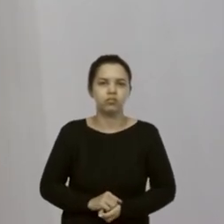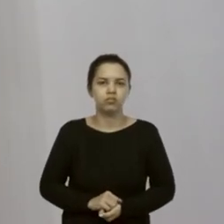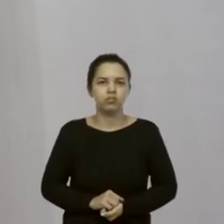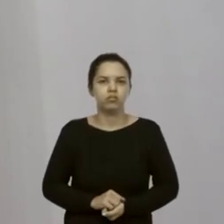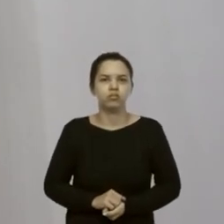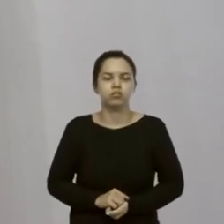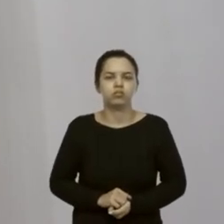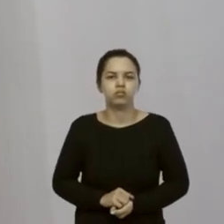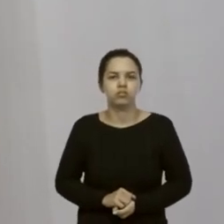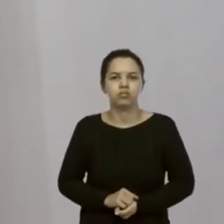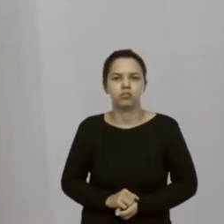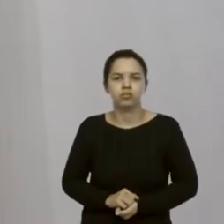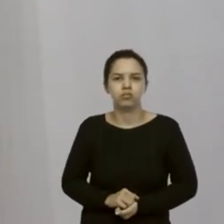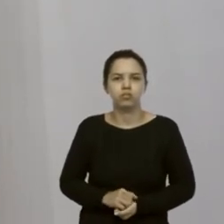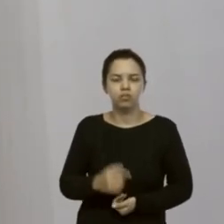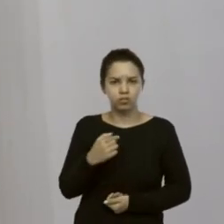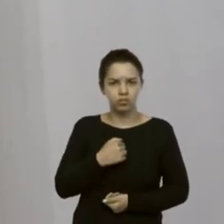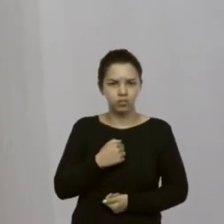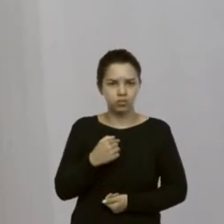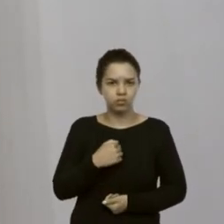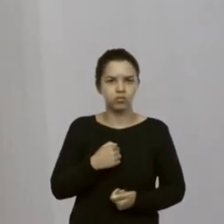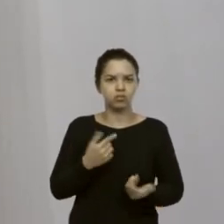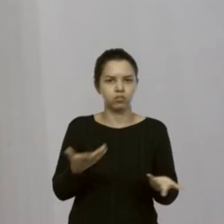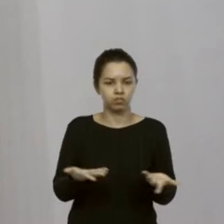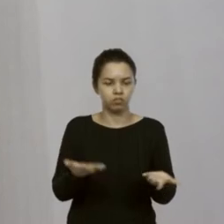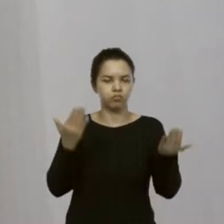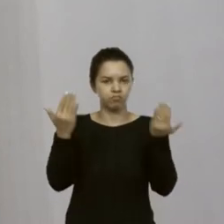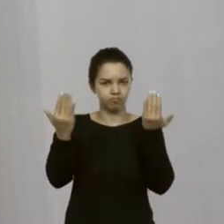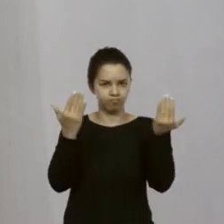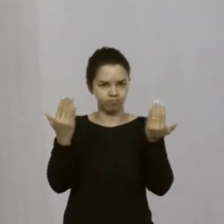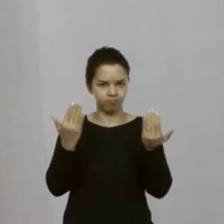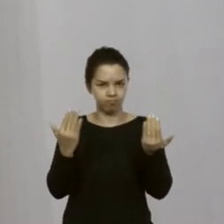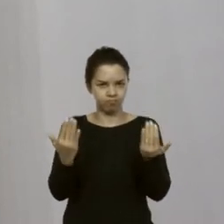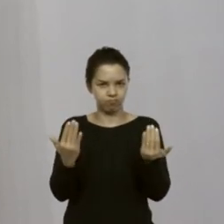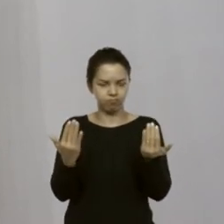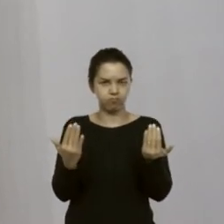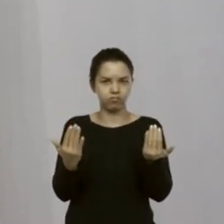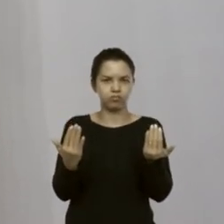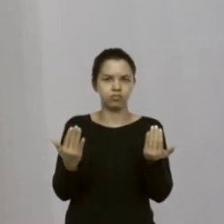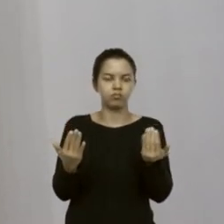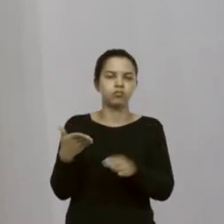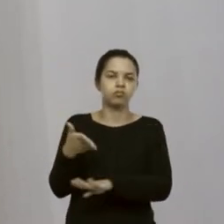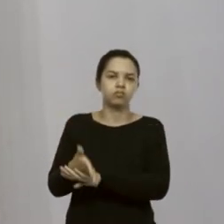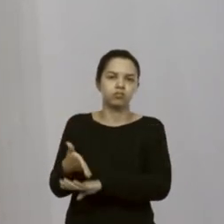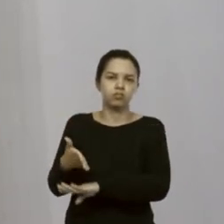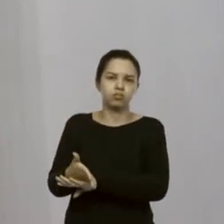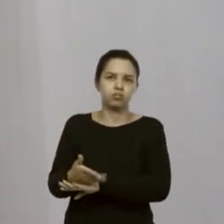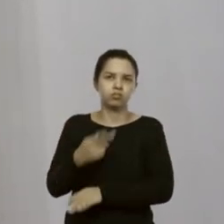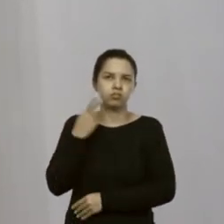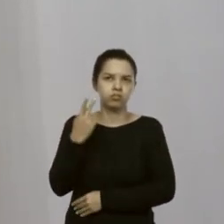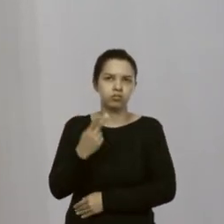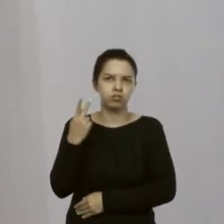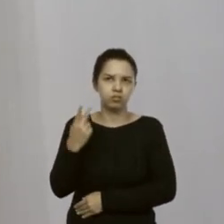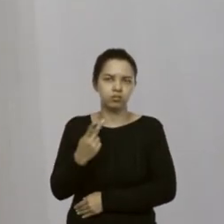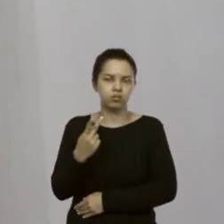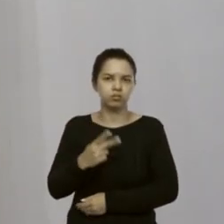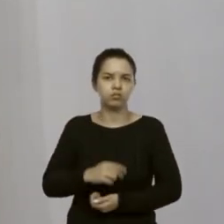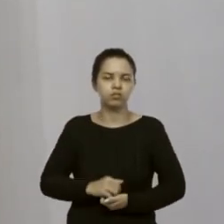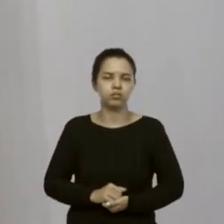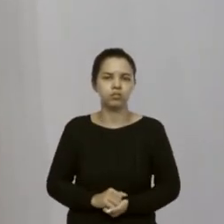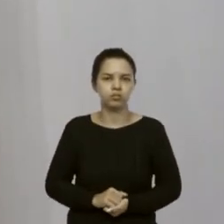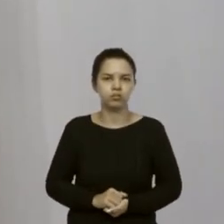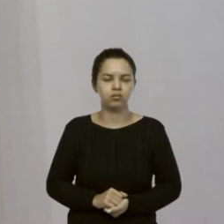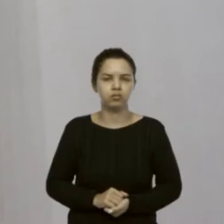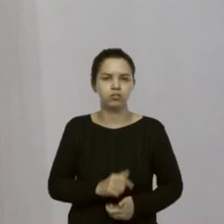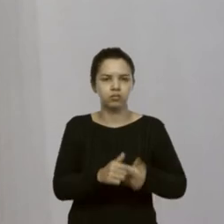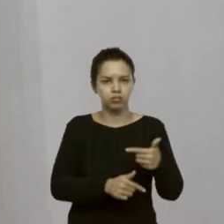Permitam-me estabelecer um paralelo entre a atuação do parlamentar com o serviço